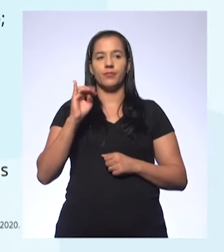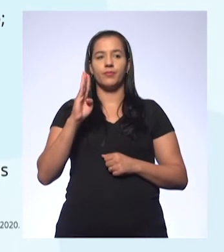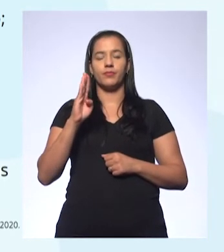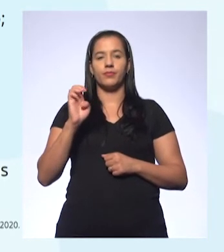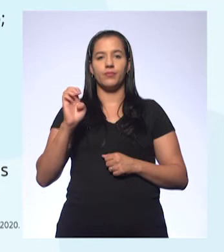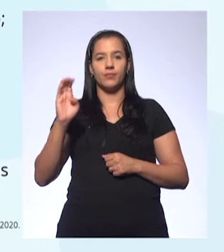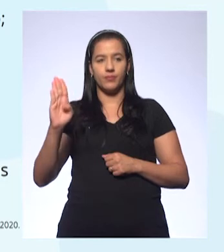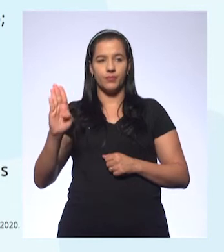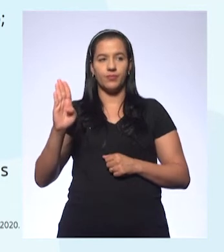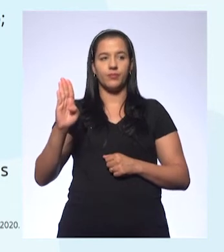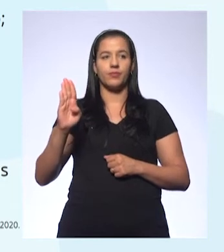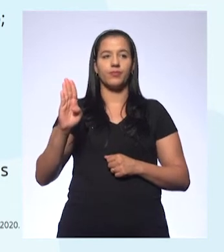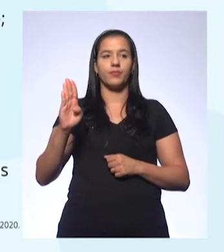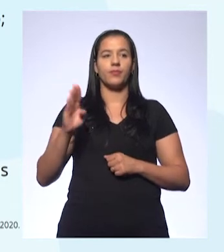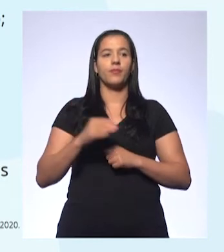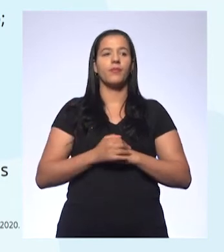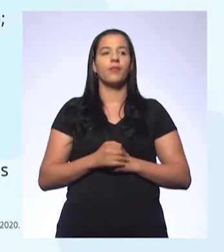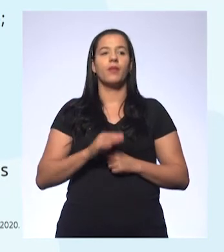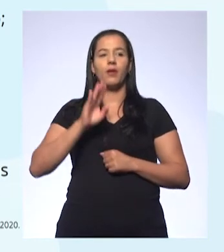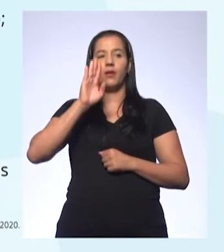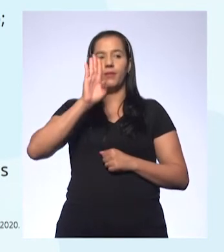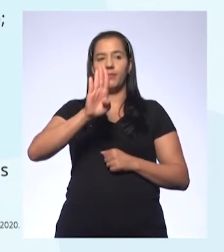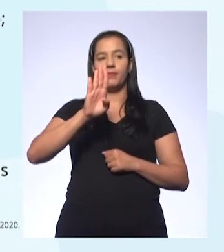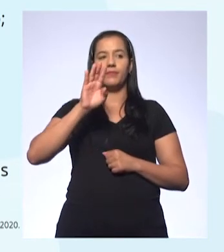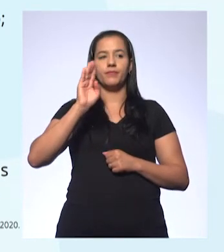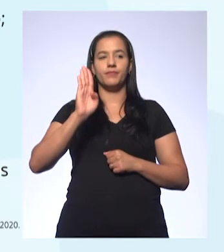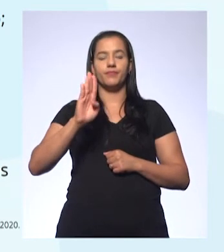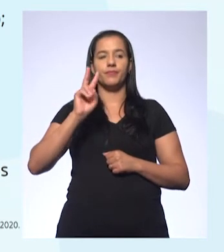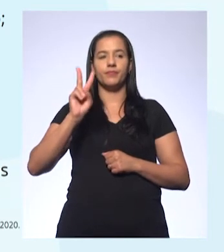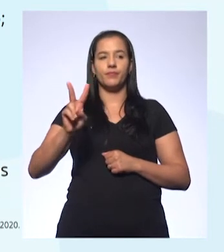B, HBV, família